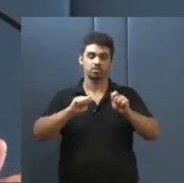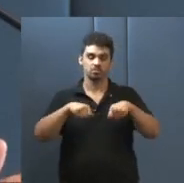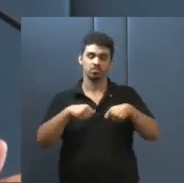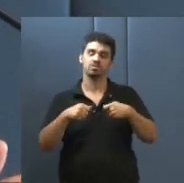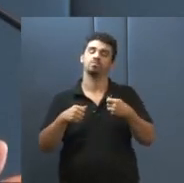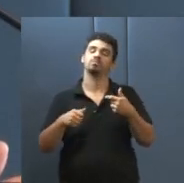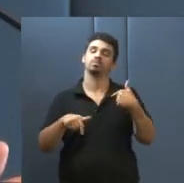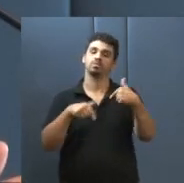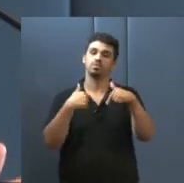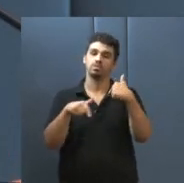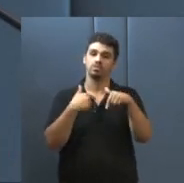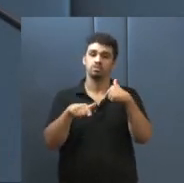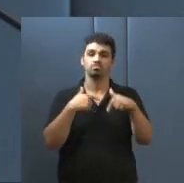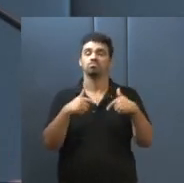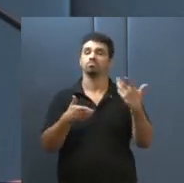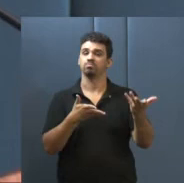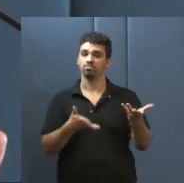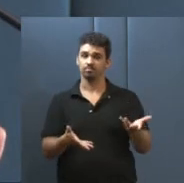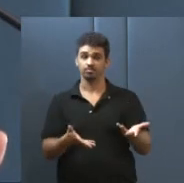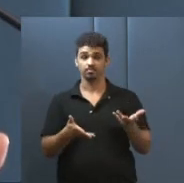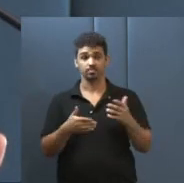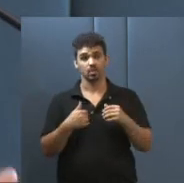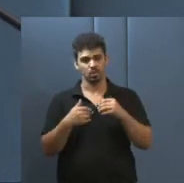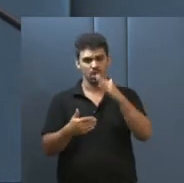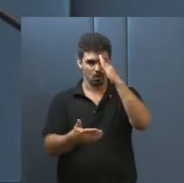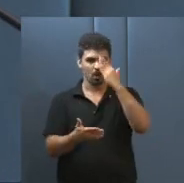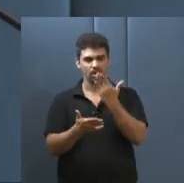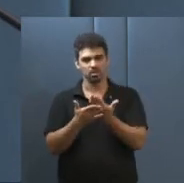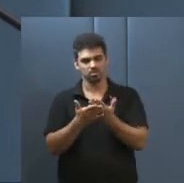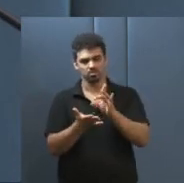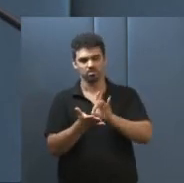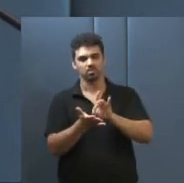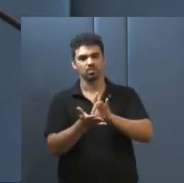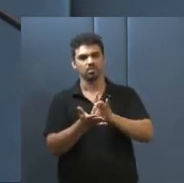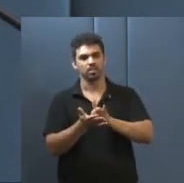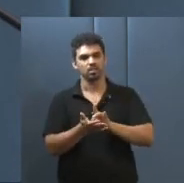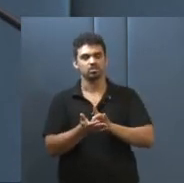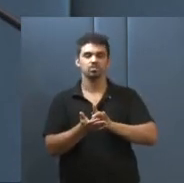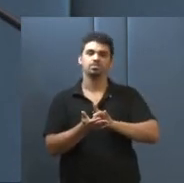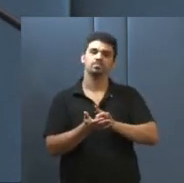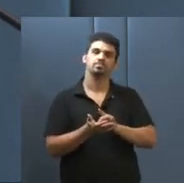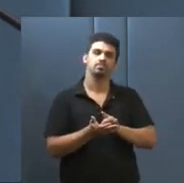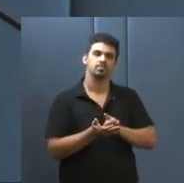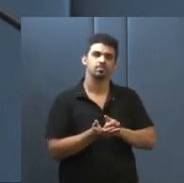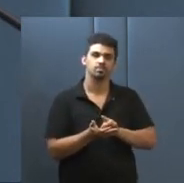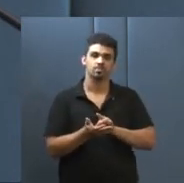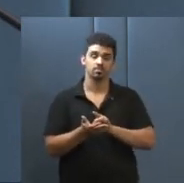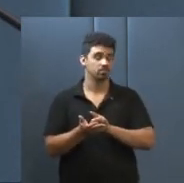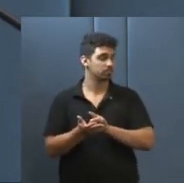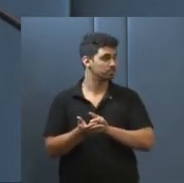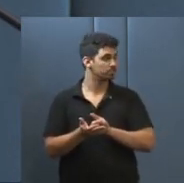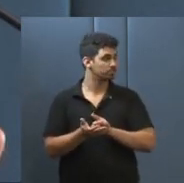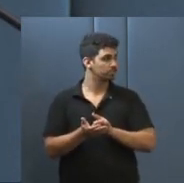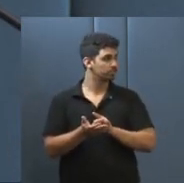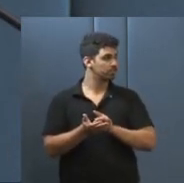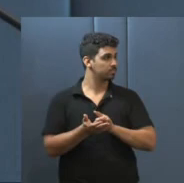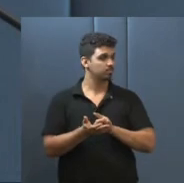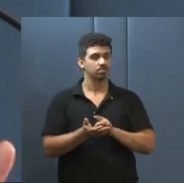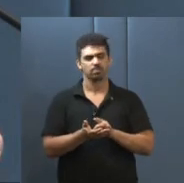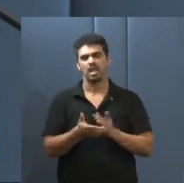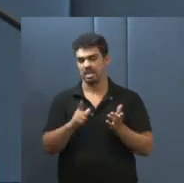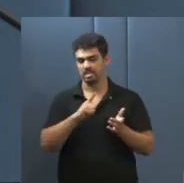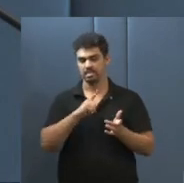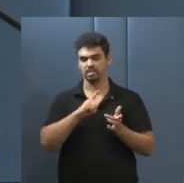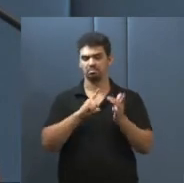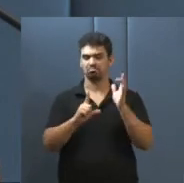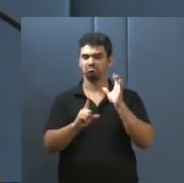internacional. Então, eu não acredito que eles tenham essa intenção. Eles não têm intenção